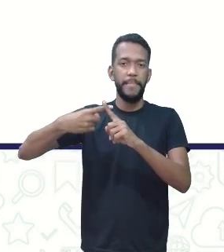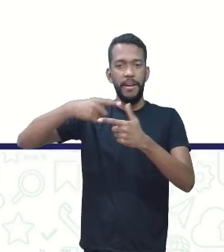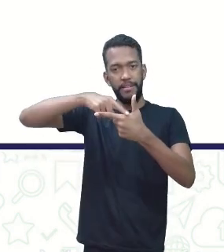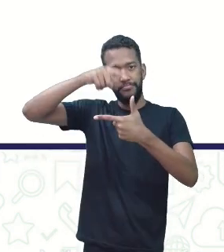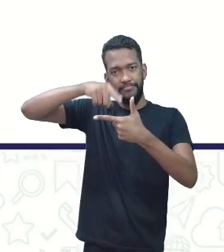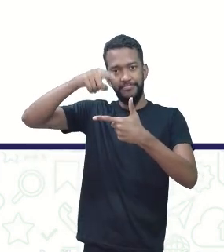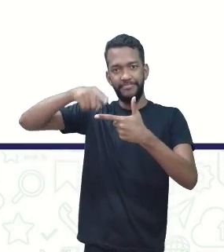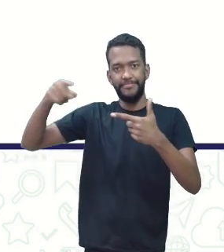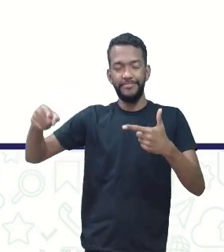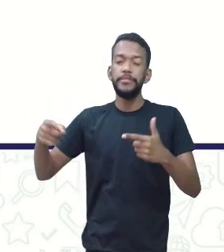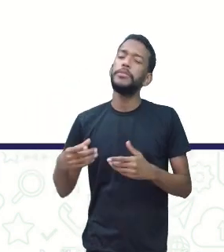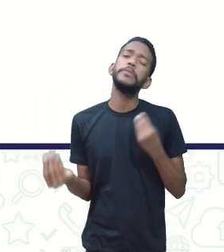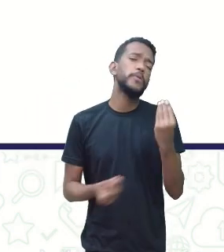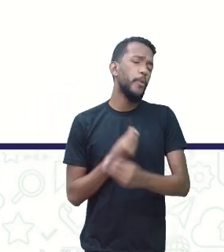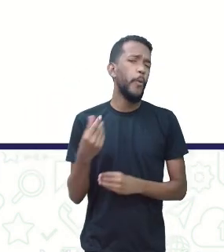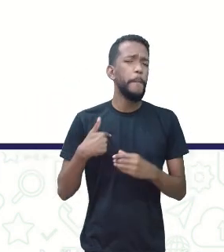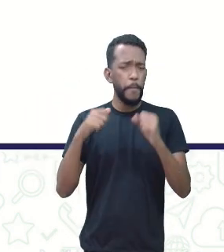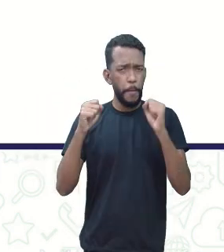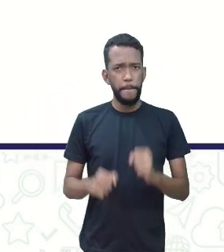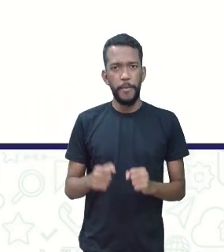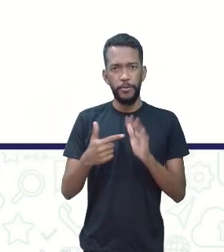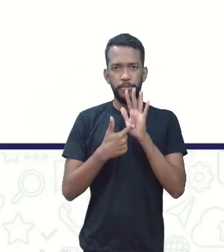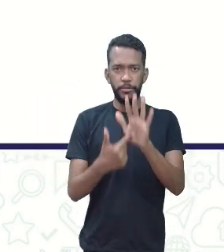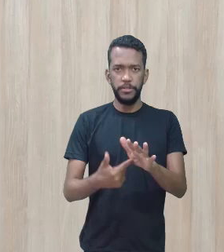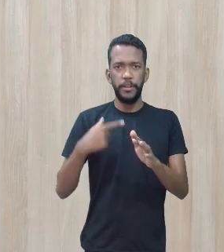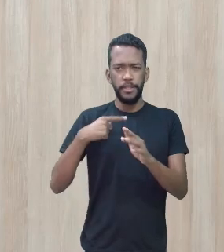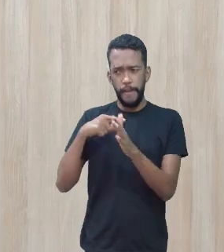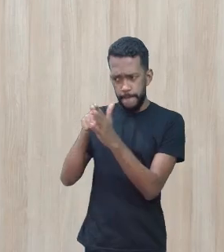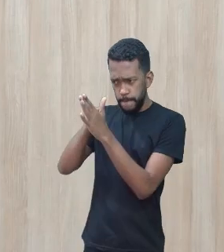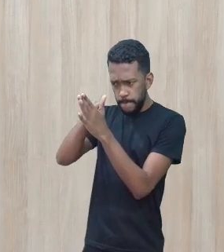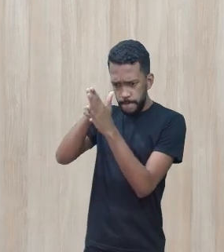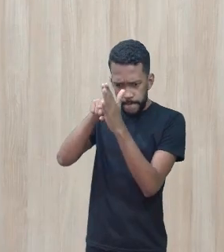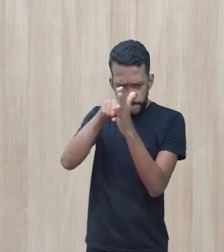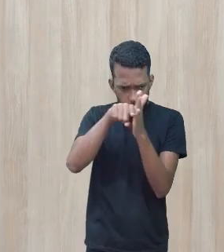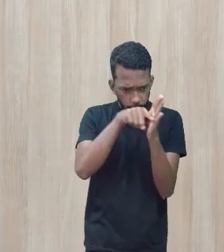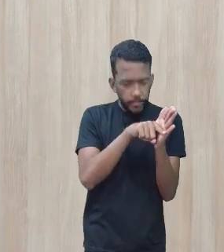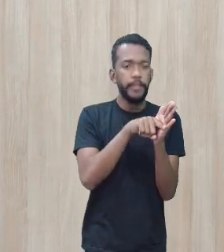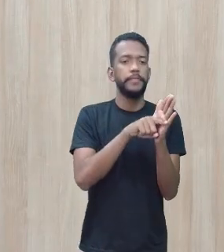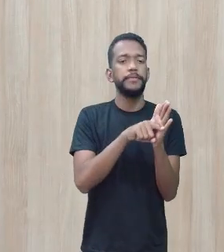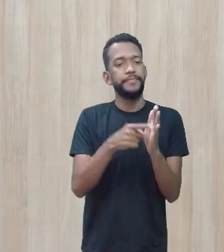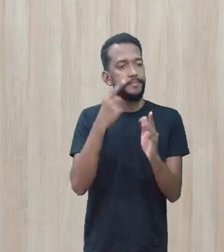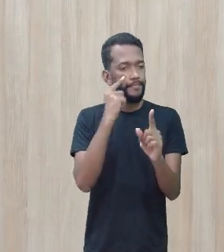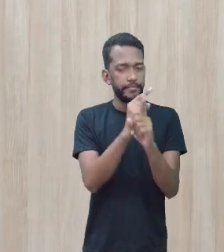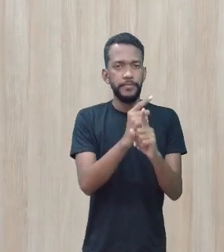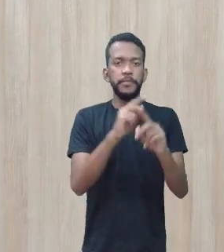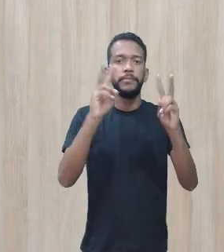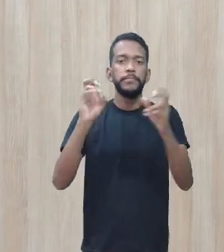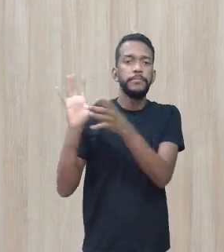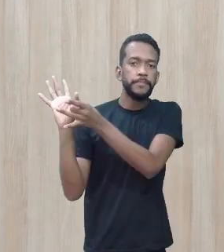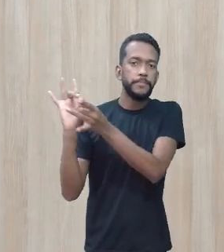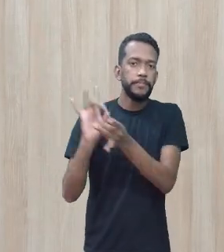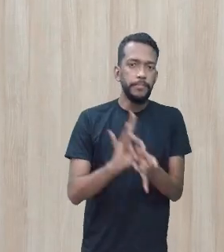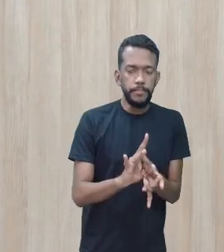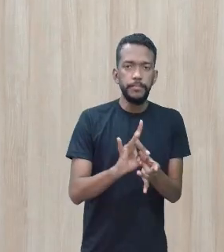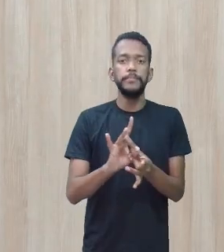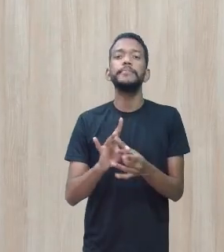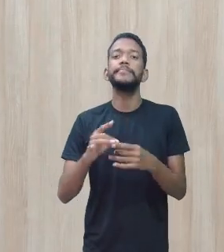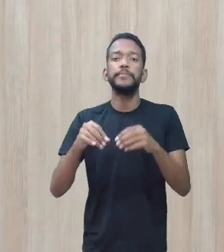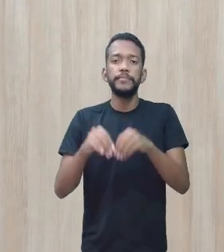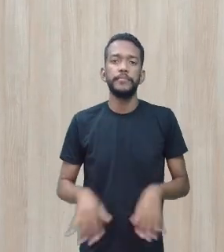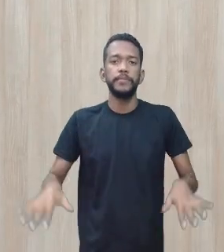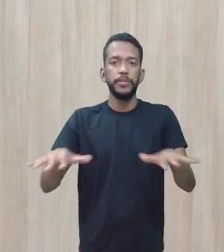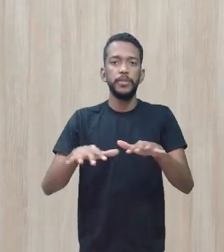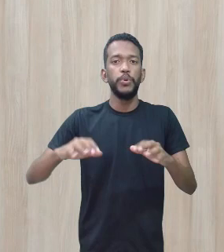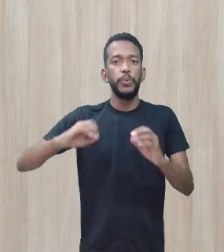gráficos, como que eu posso representar uma pesquisa estatística observando esse contexto, né? Esse